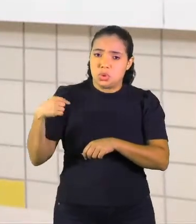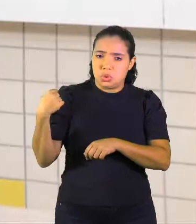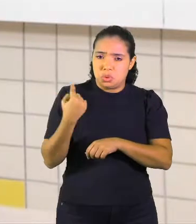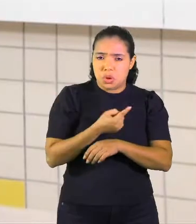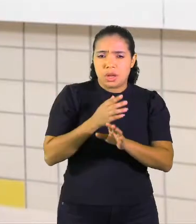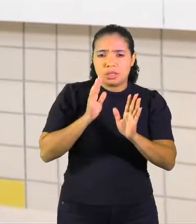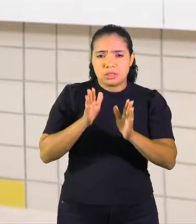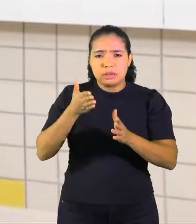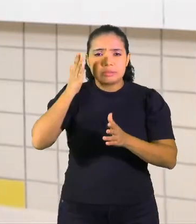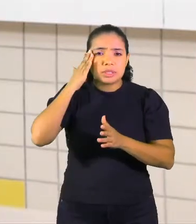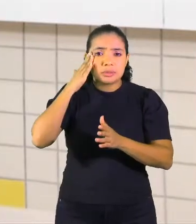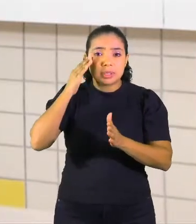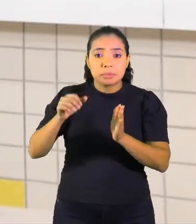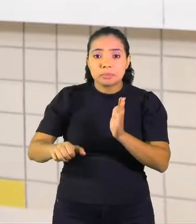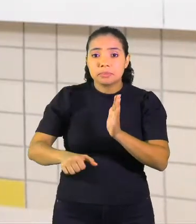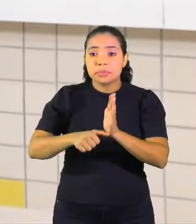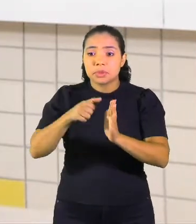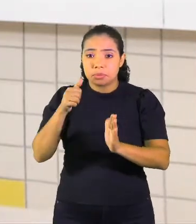fomos o